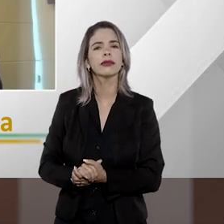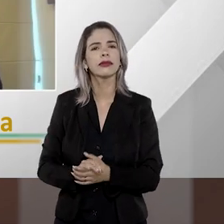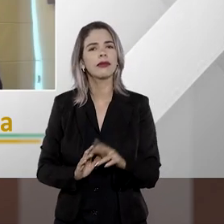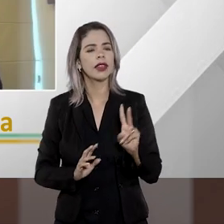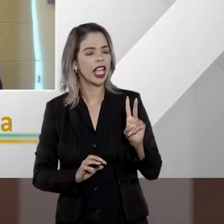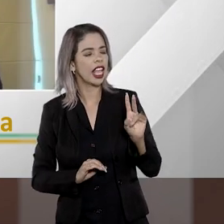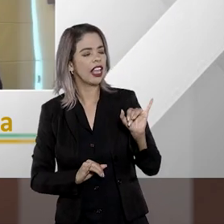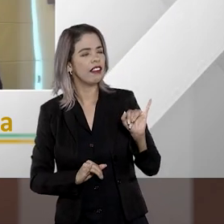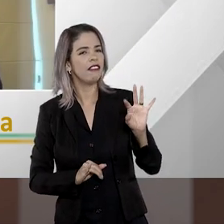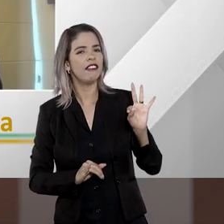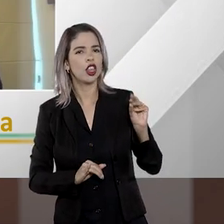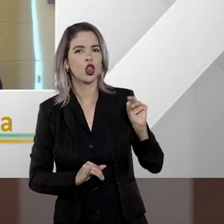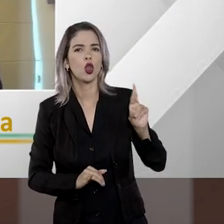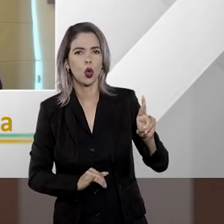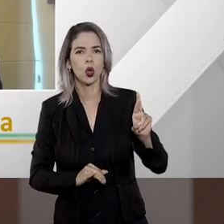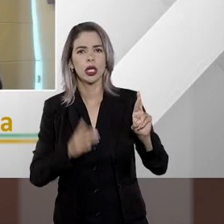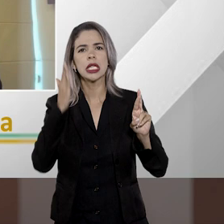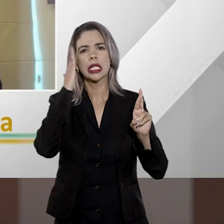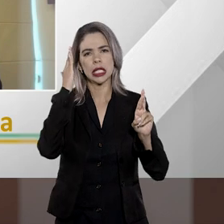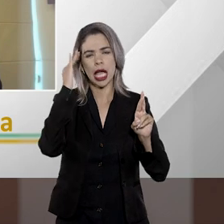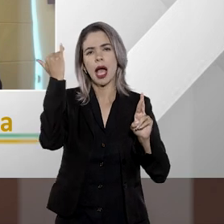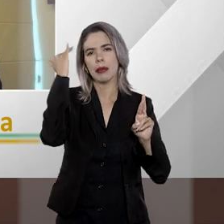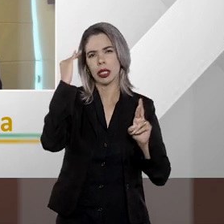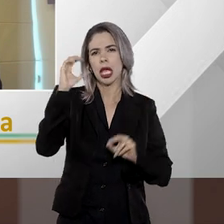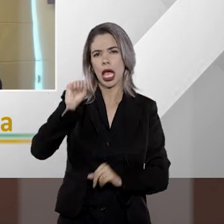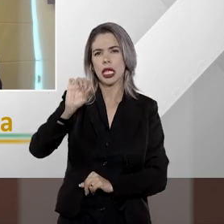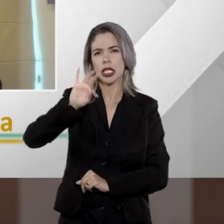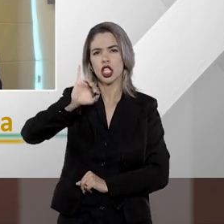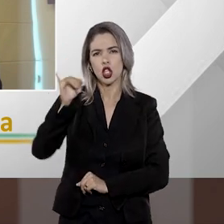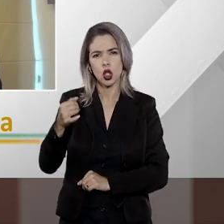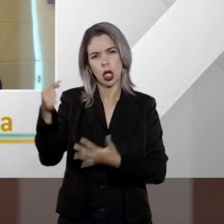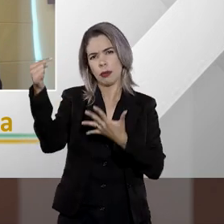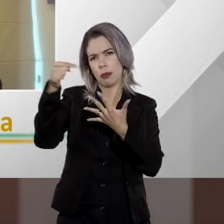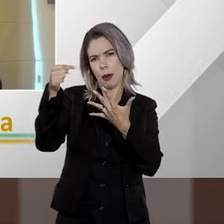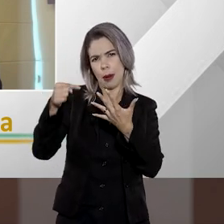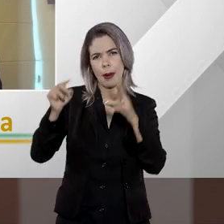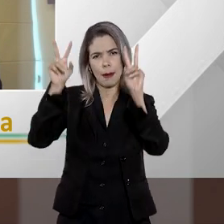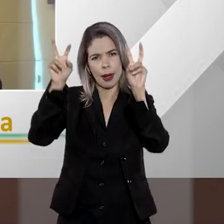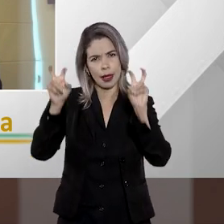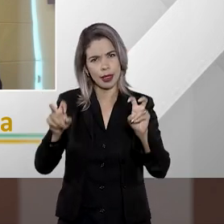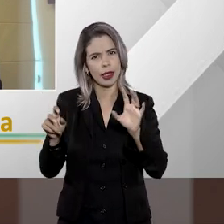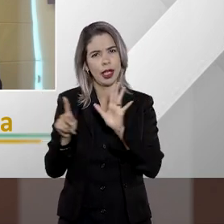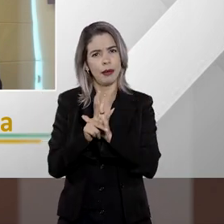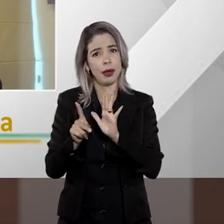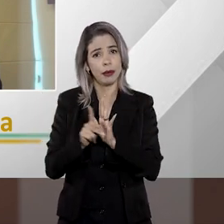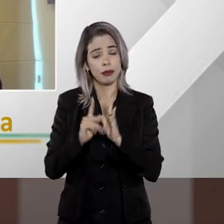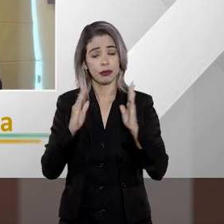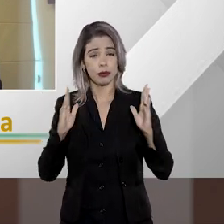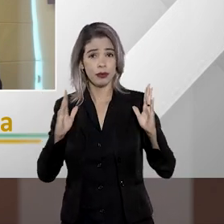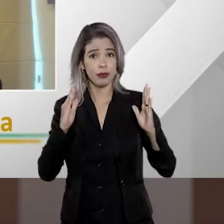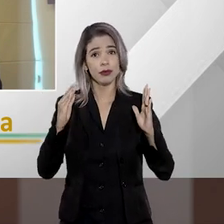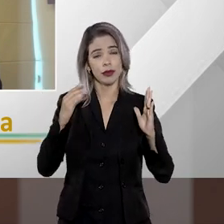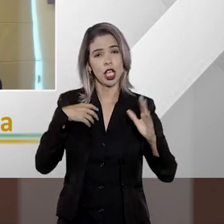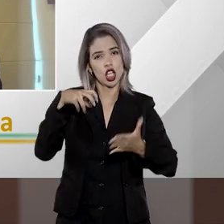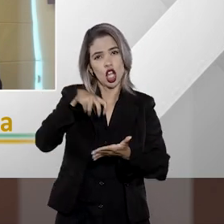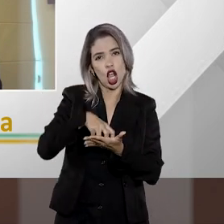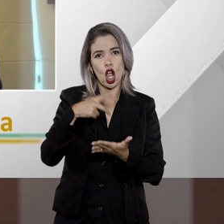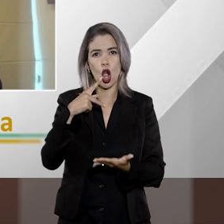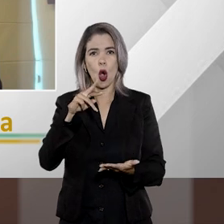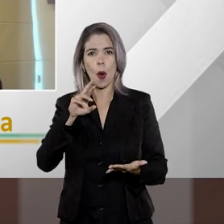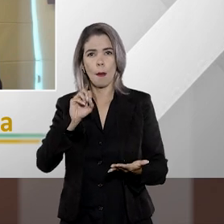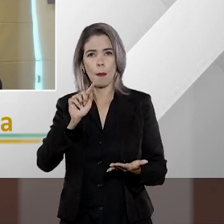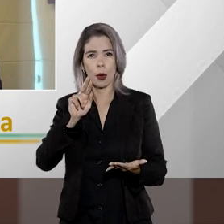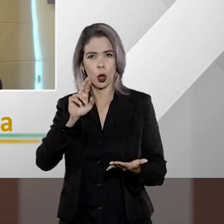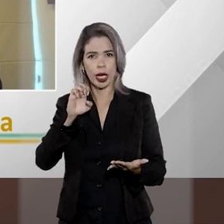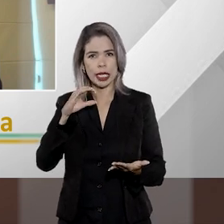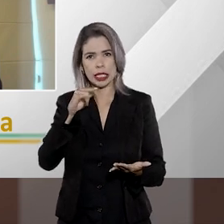Professor Vitor, a gente sabe que o entendimento, então, do Superior Tribunal de Justiça em várias questões relacionadas à progressão tem um